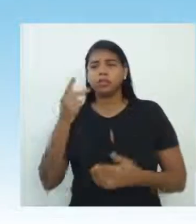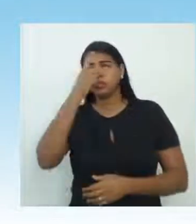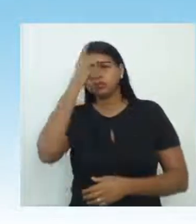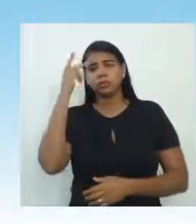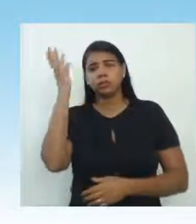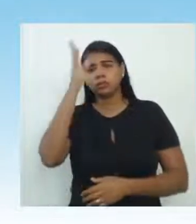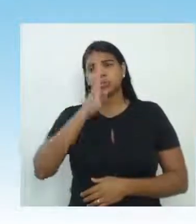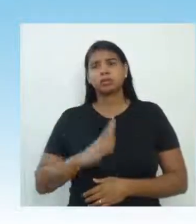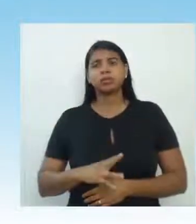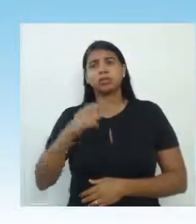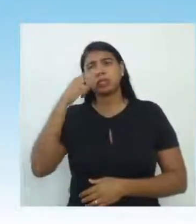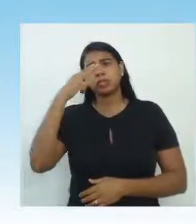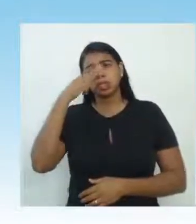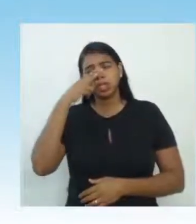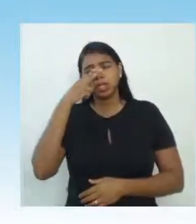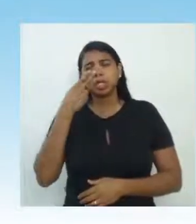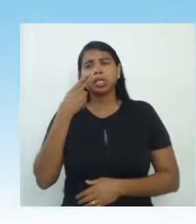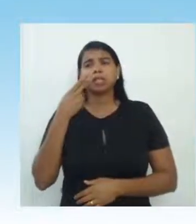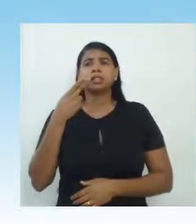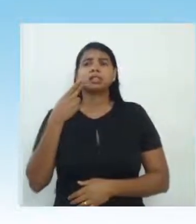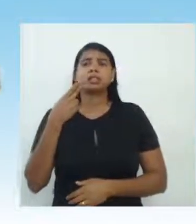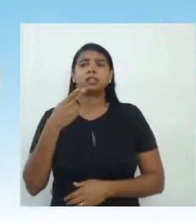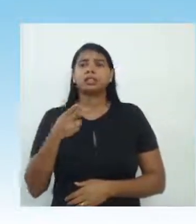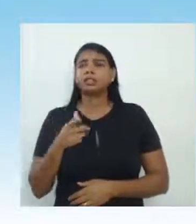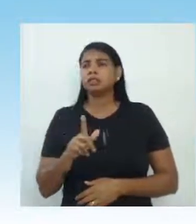ela cristã, seja ela Ateia,